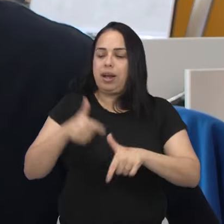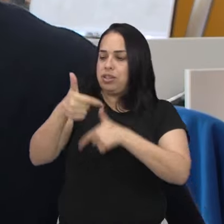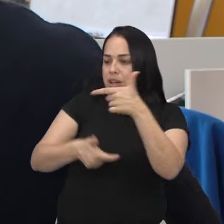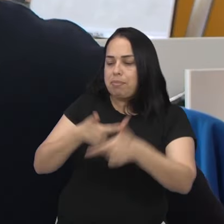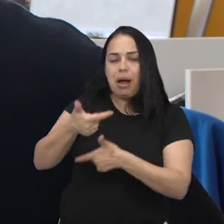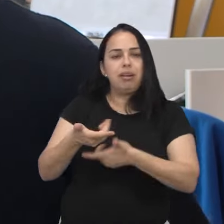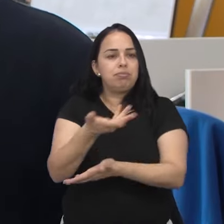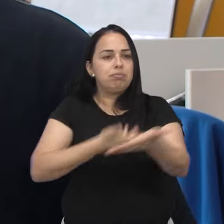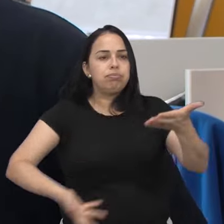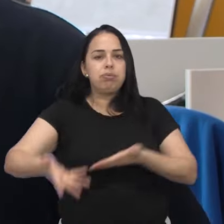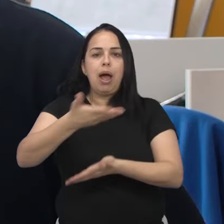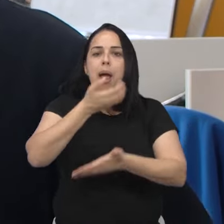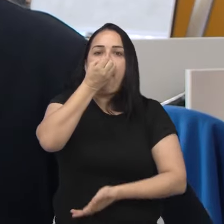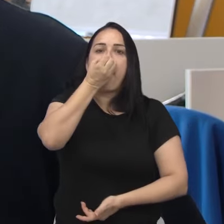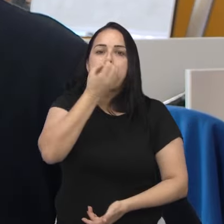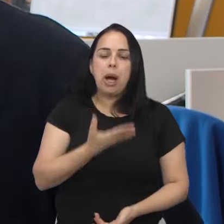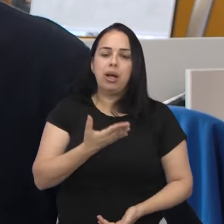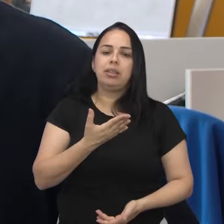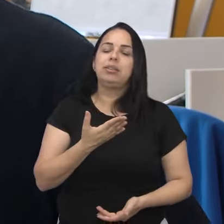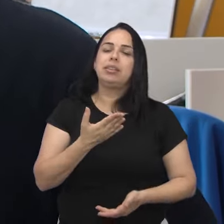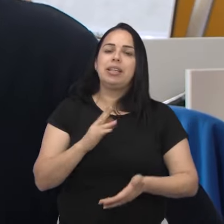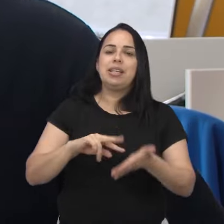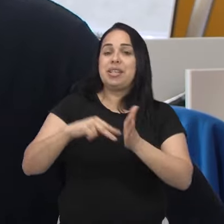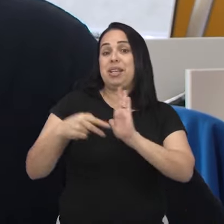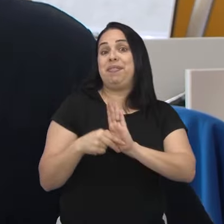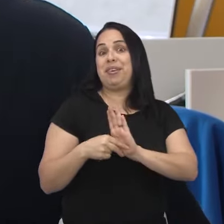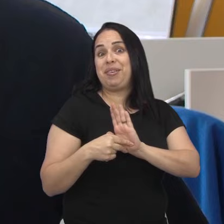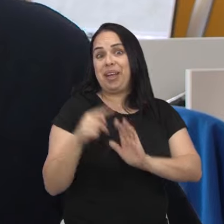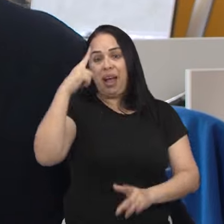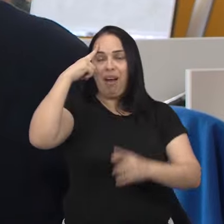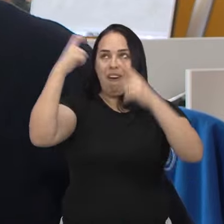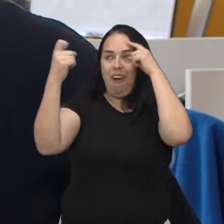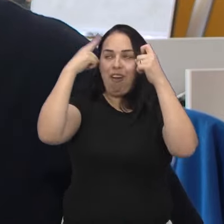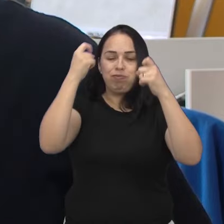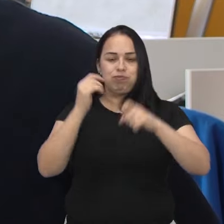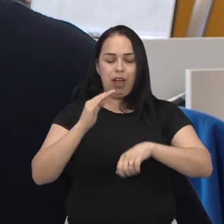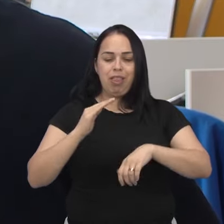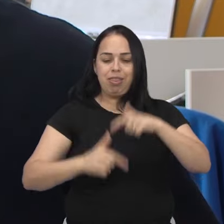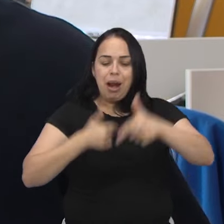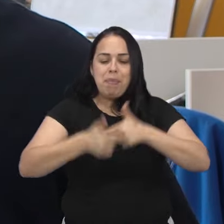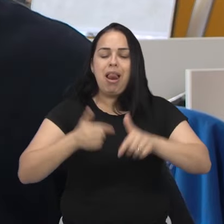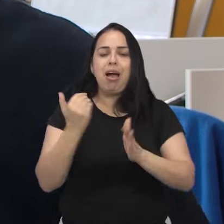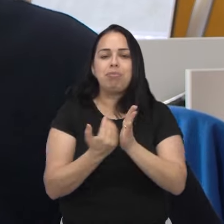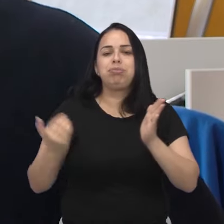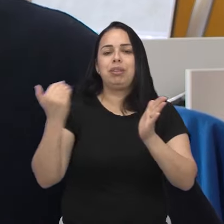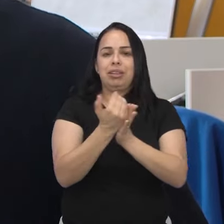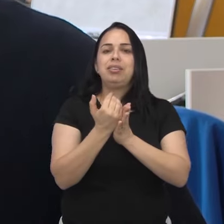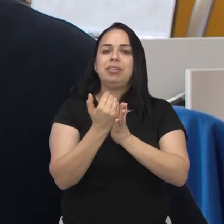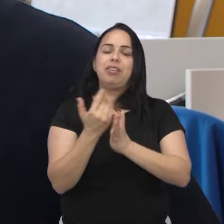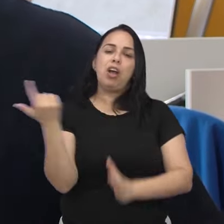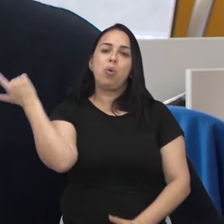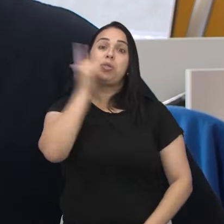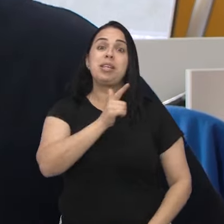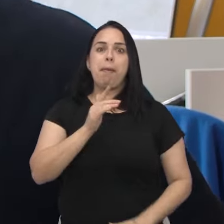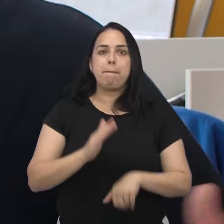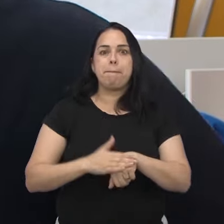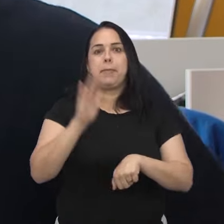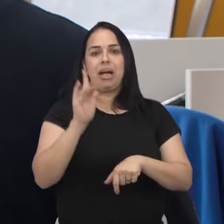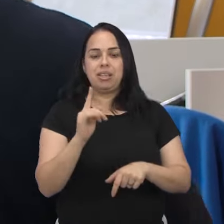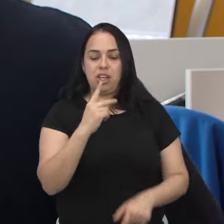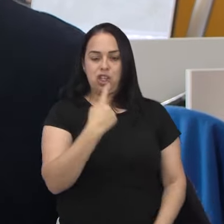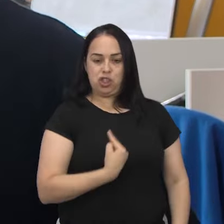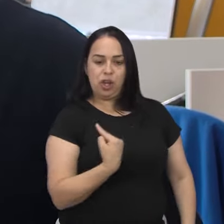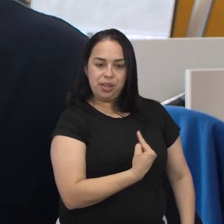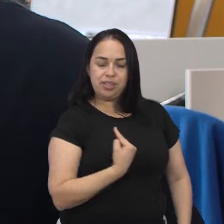o ambiente colaborativo com as pessoas saudáveis aumenta consequentemente a produtividade e faz com que a gente tenha